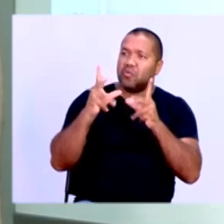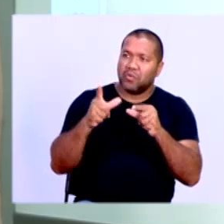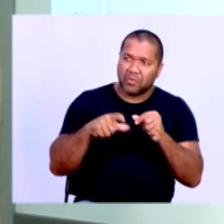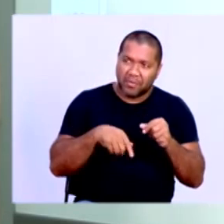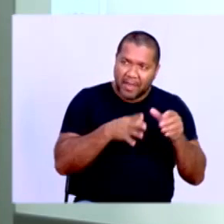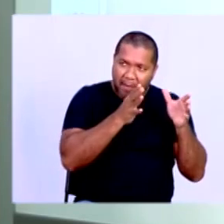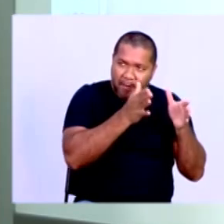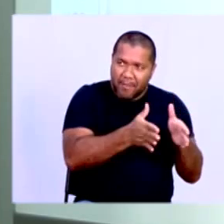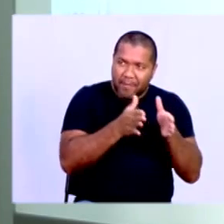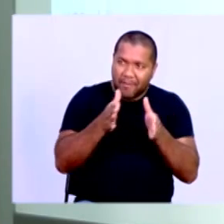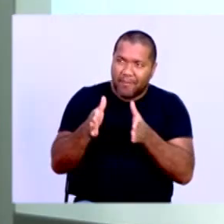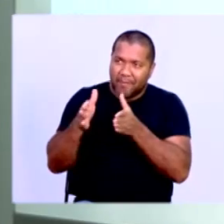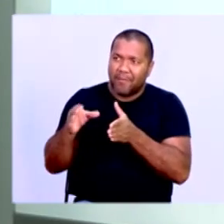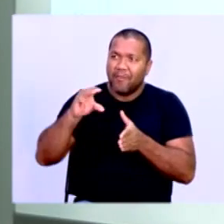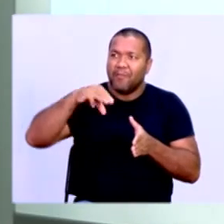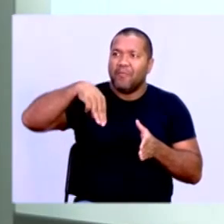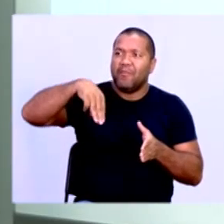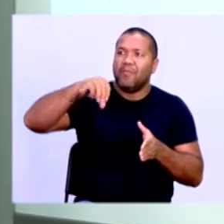tipo de